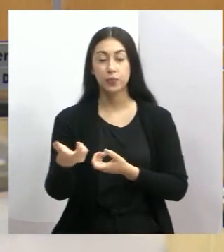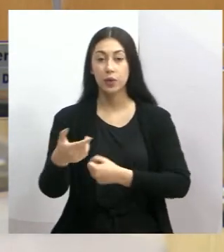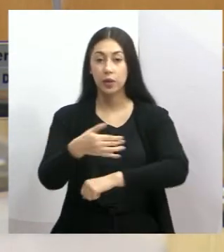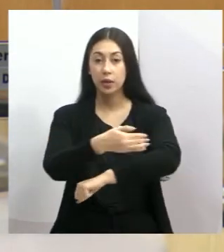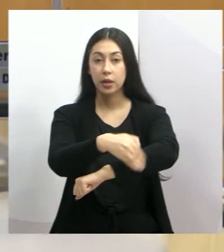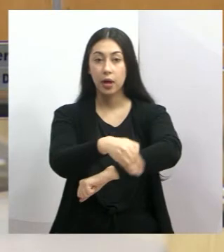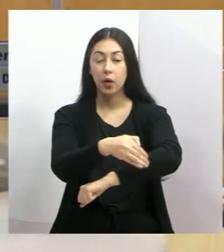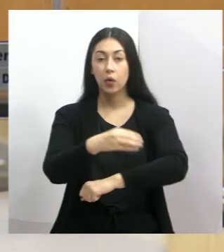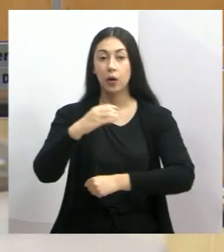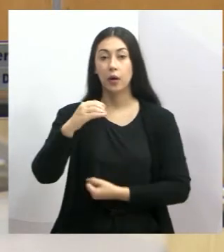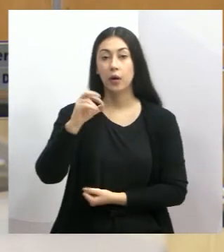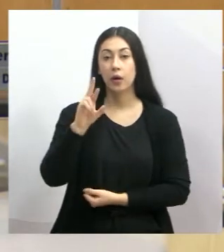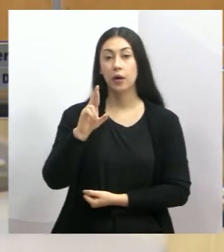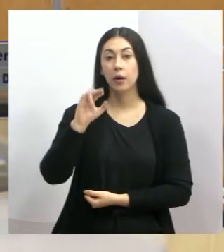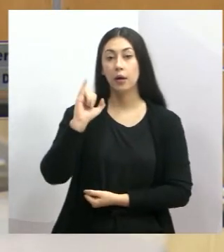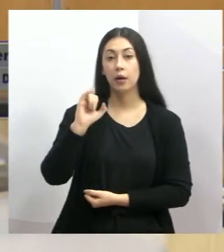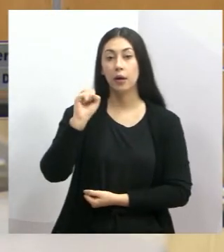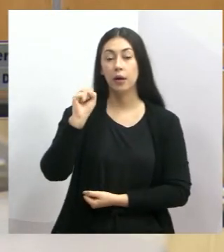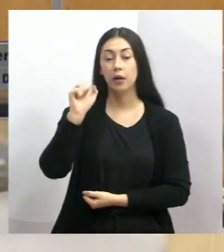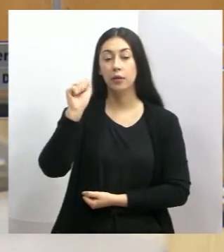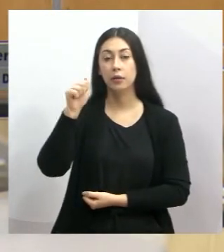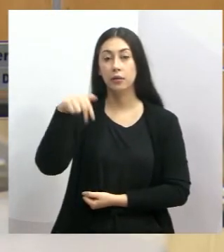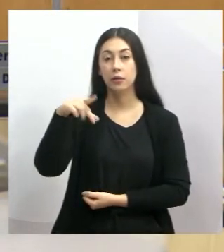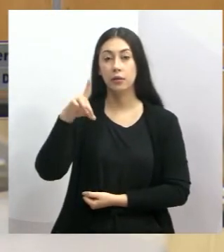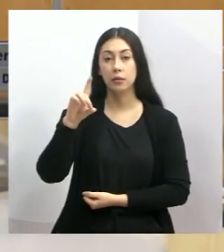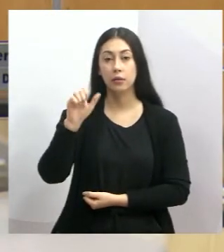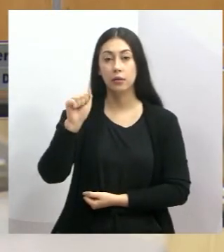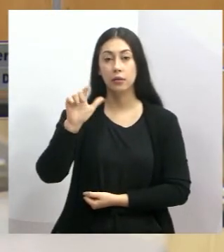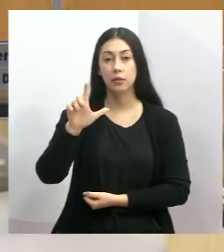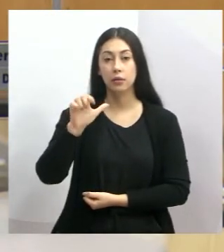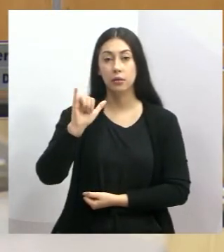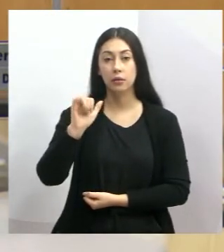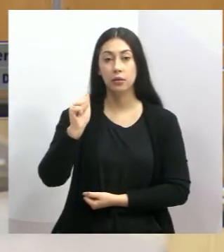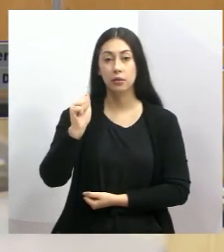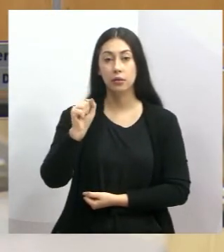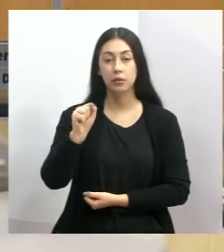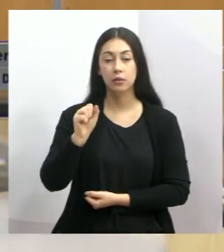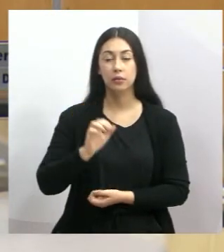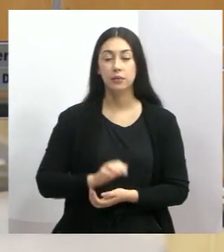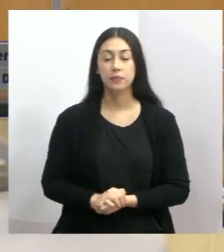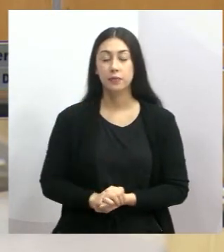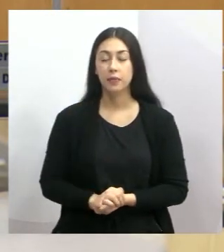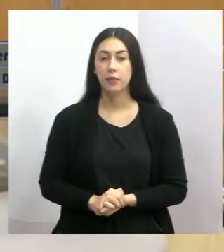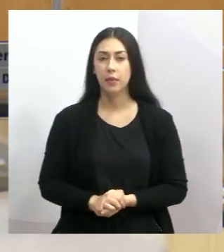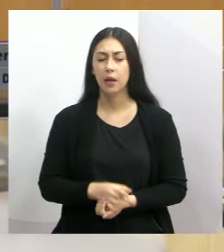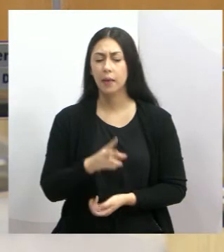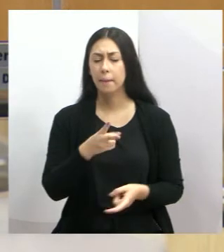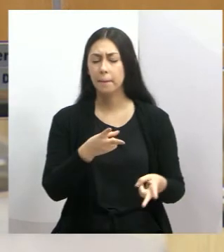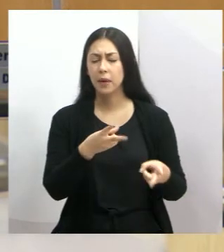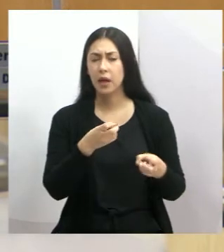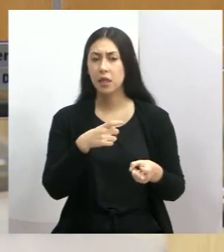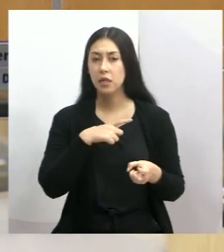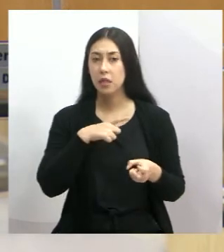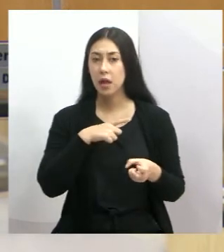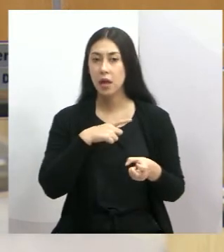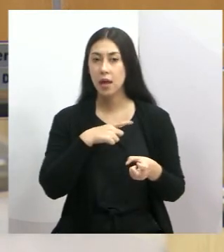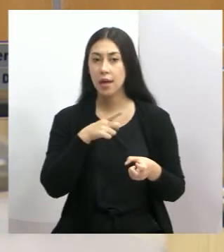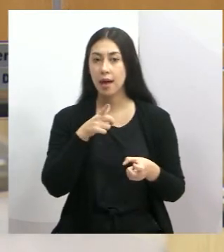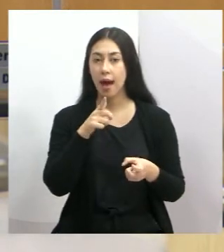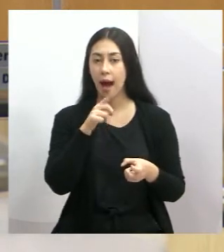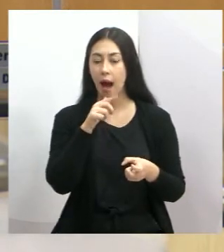rua das crisandálias no Parque Santo Antônio o visto que foi instalado mangueiras para suprir o abastecimento